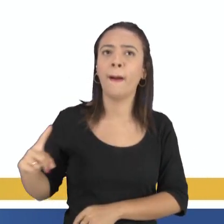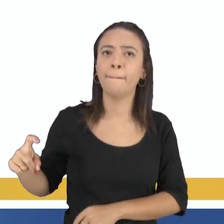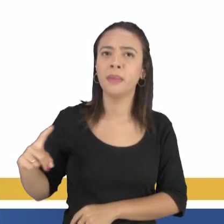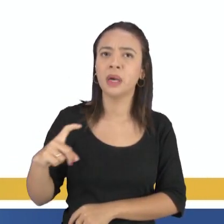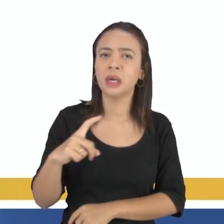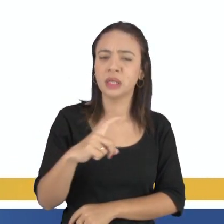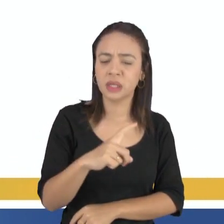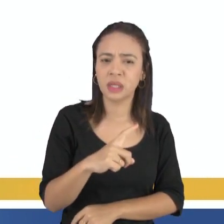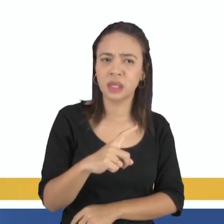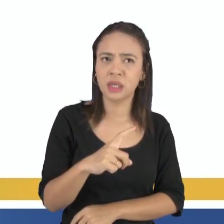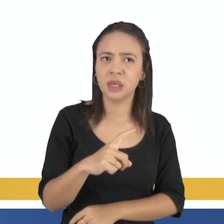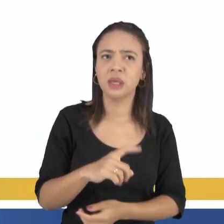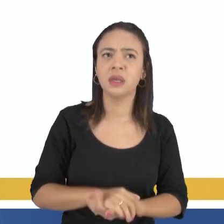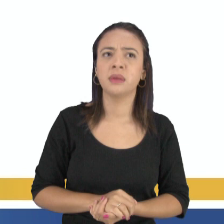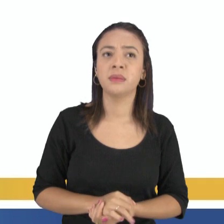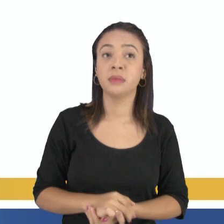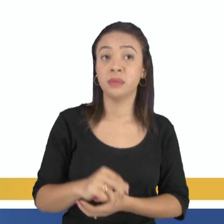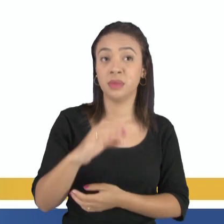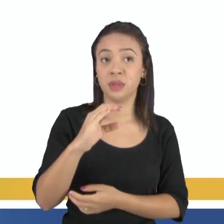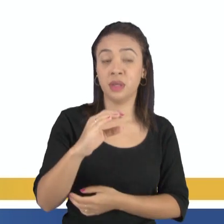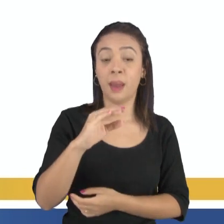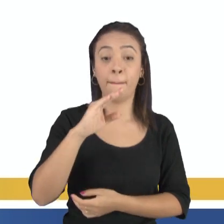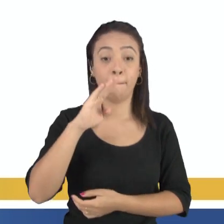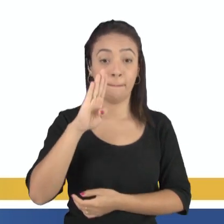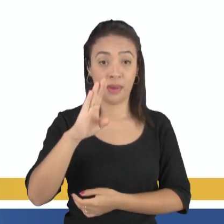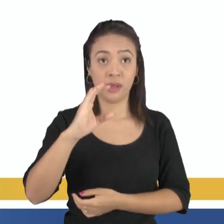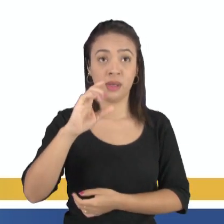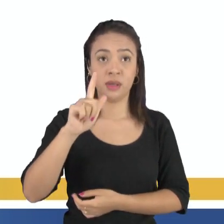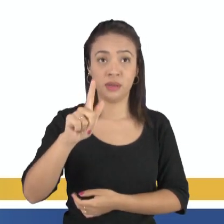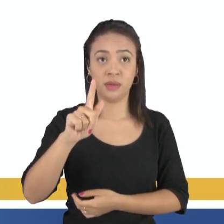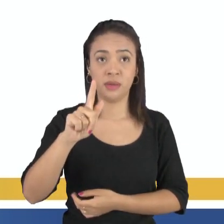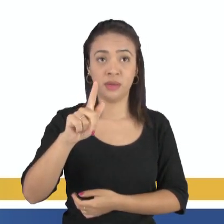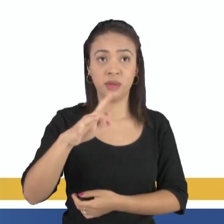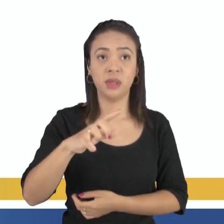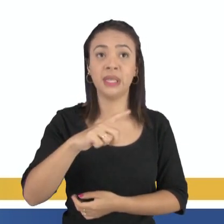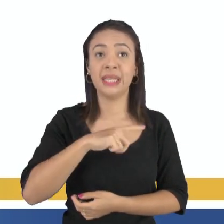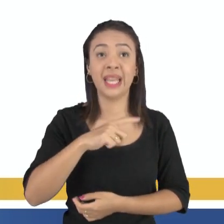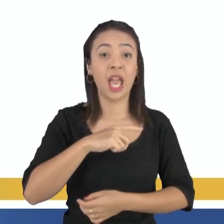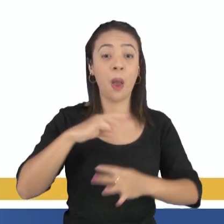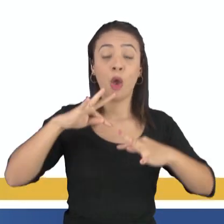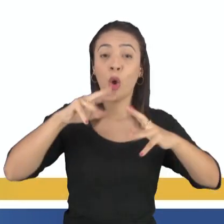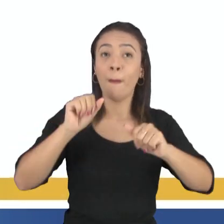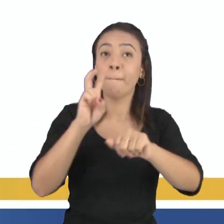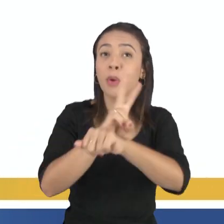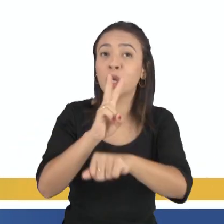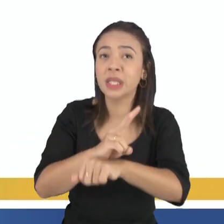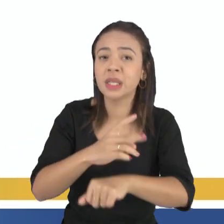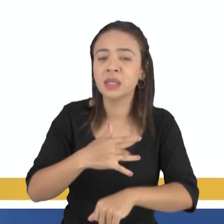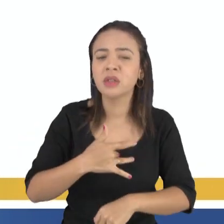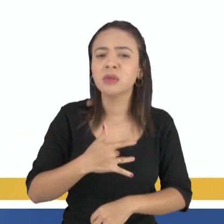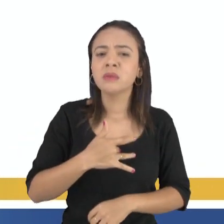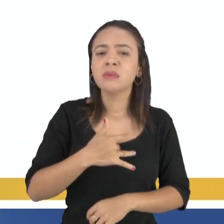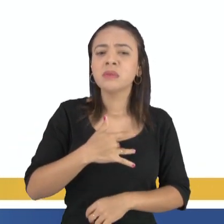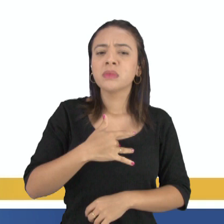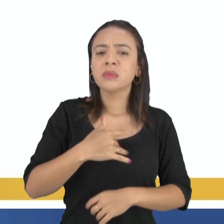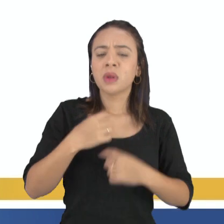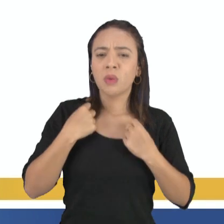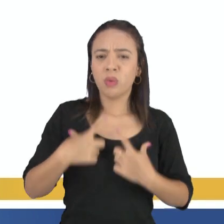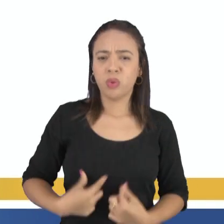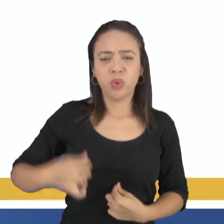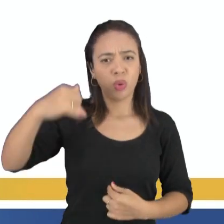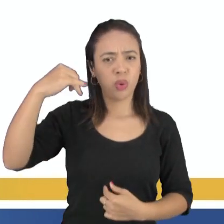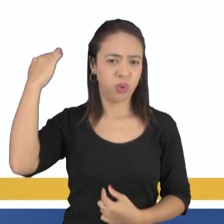bovis atenuada. C. A BCG confere total proteção contra a tuberculose pulmonar. D.